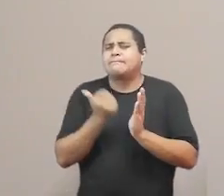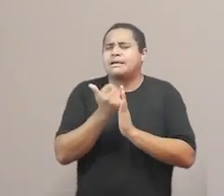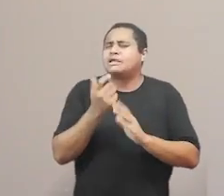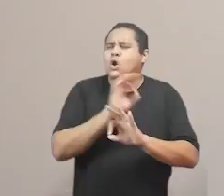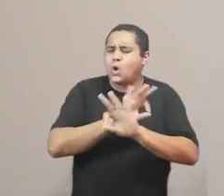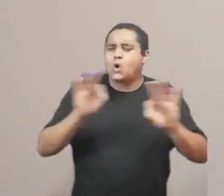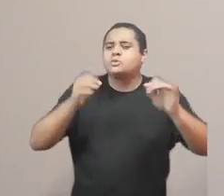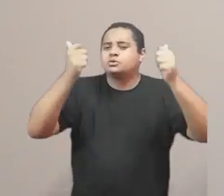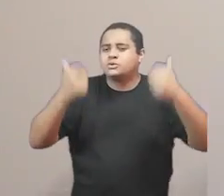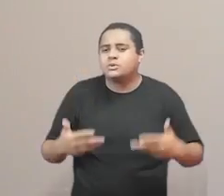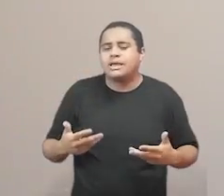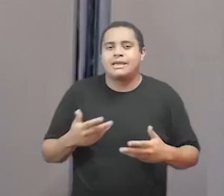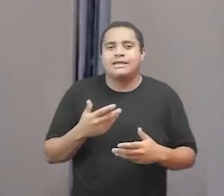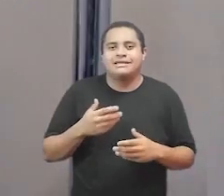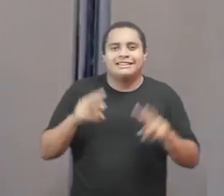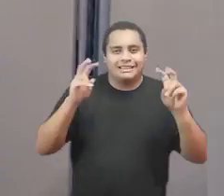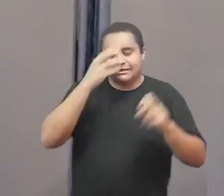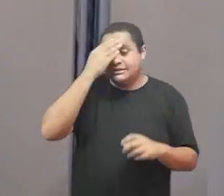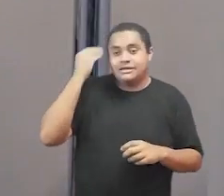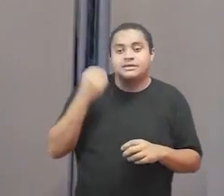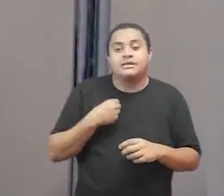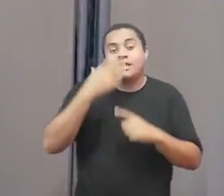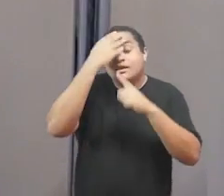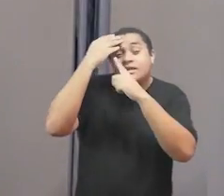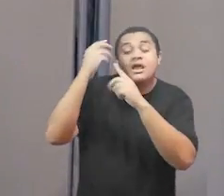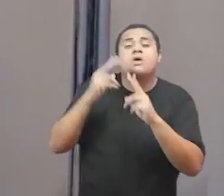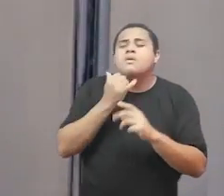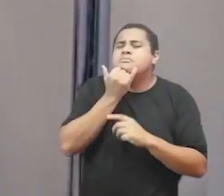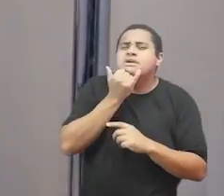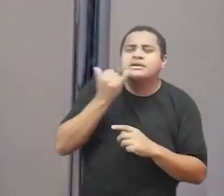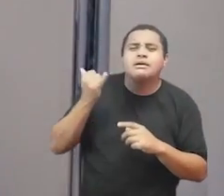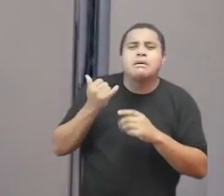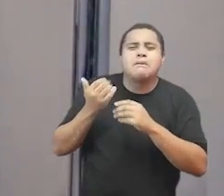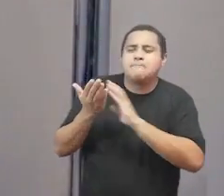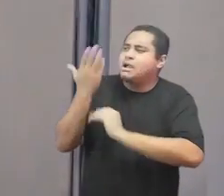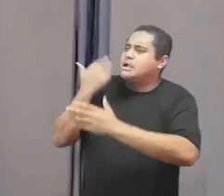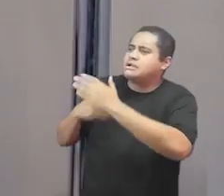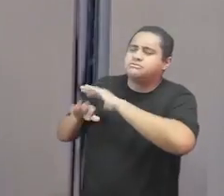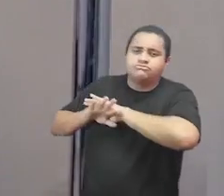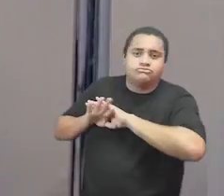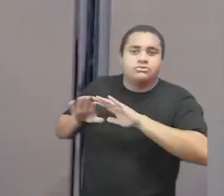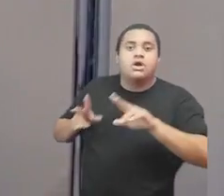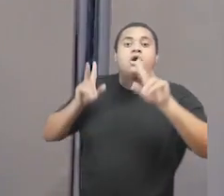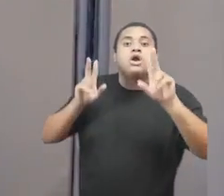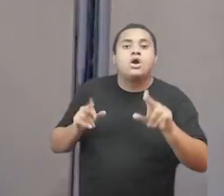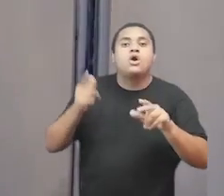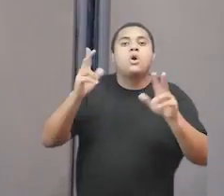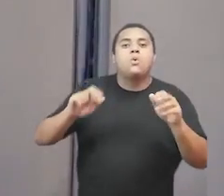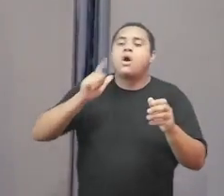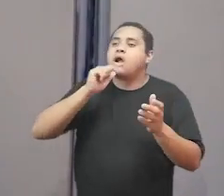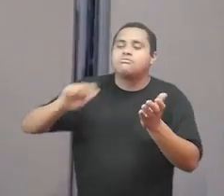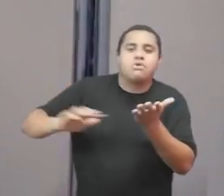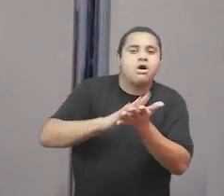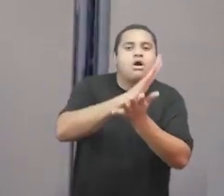Alves, genial, poeta do esquecimento. Esquecimento é perdão. O alisamento do passado, igual ao que as